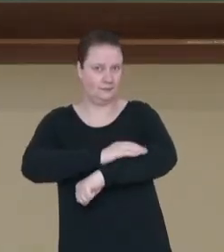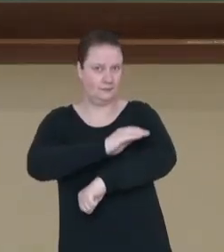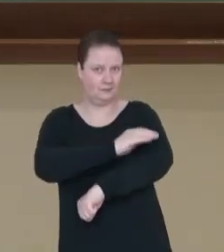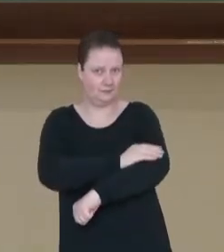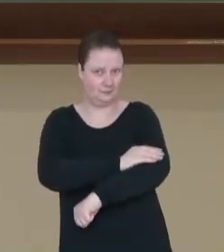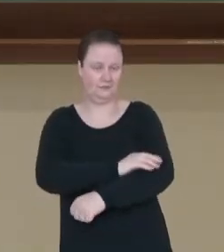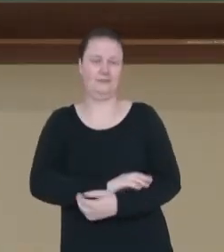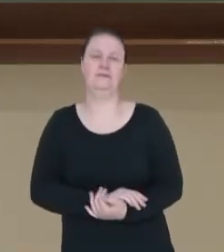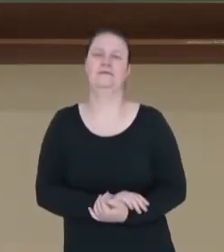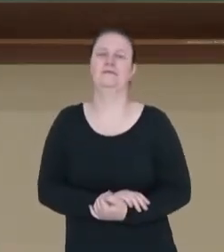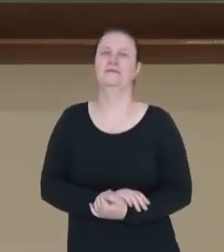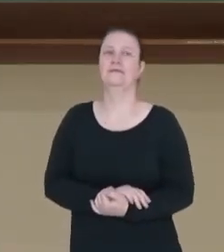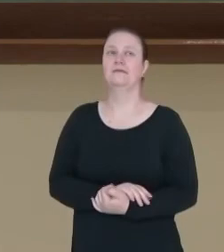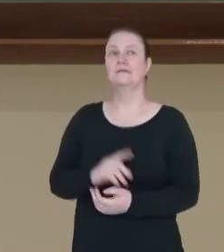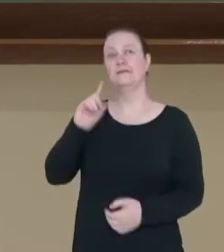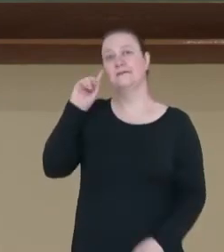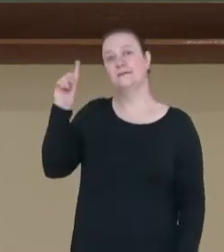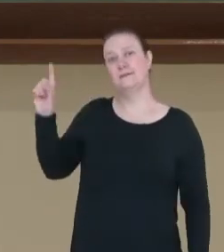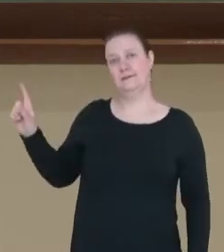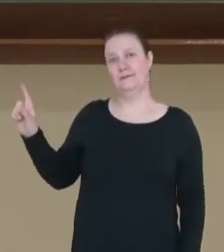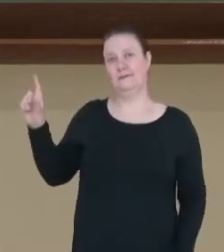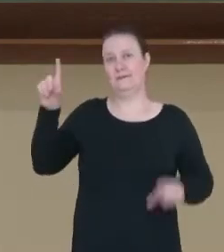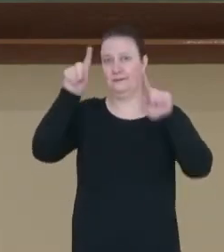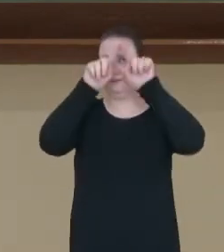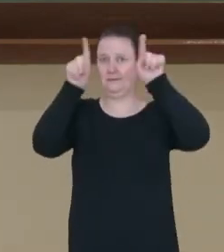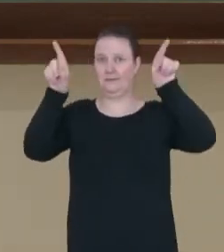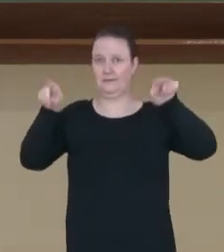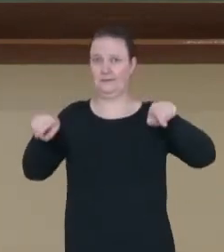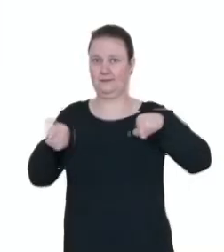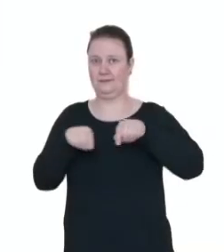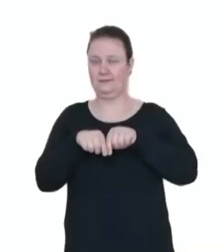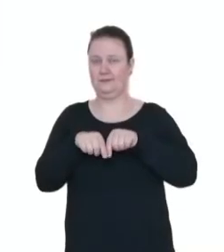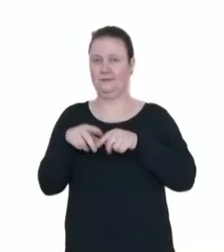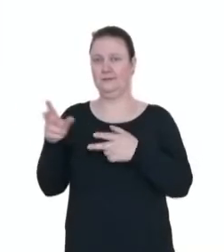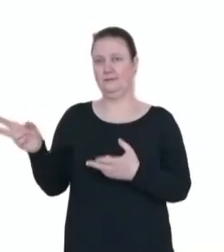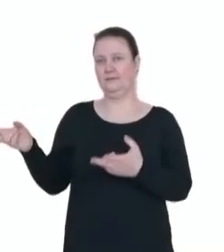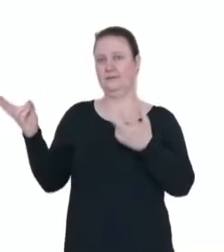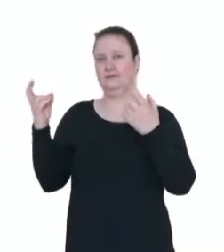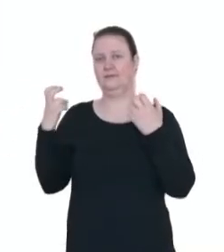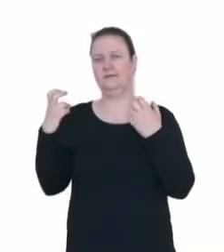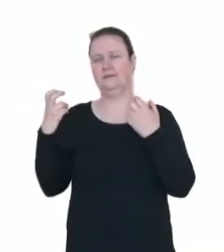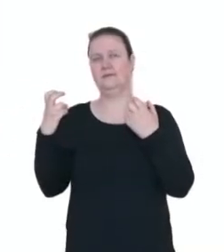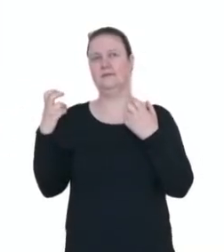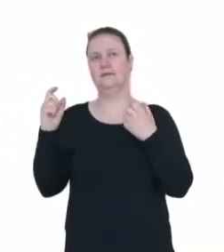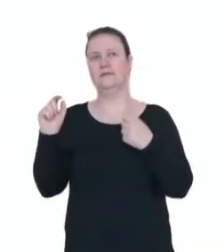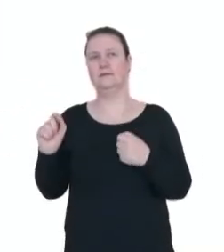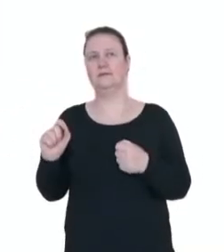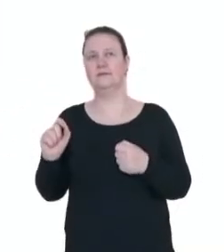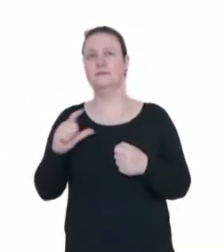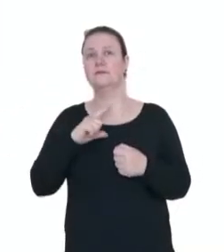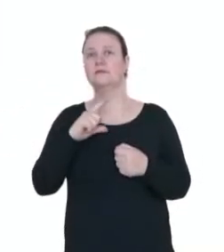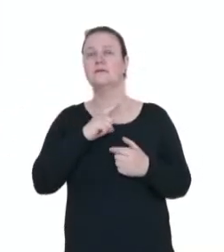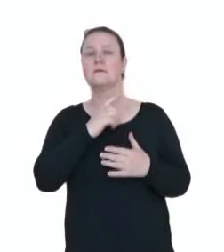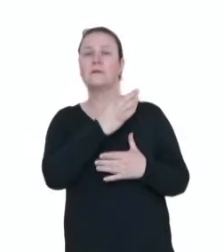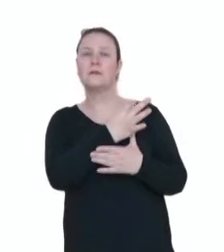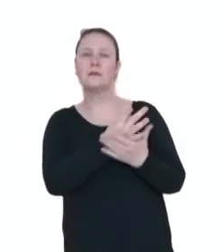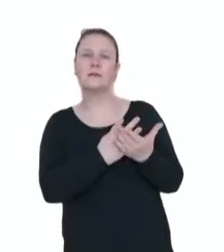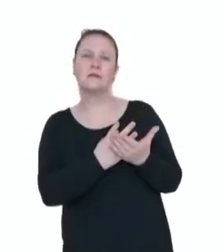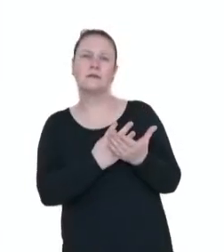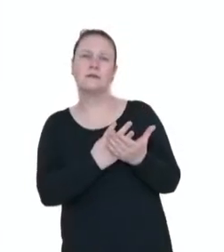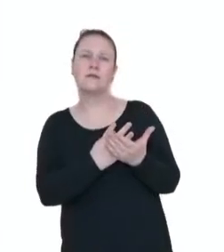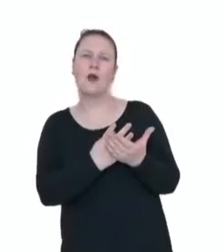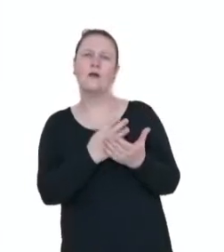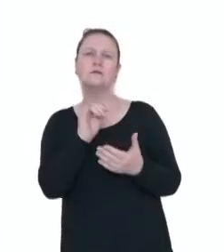então, deste fragmento, que está aqui em amarelinho, eu percebo que há nesta passagem uma figura de linguagem que